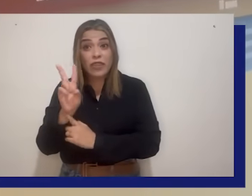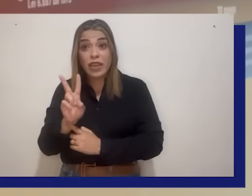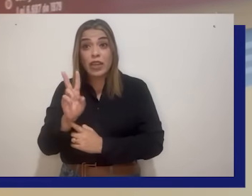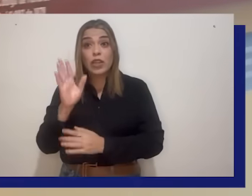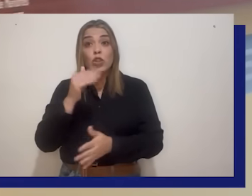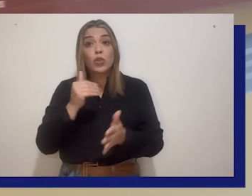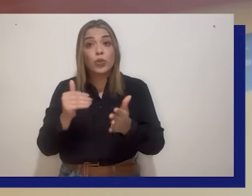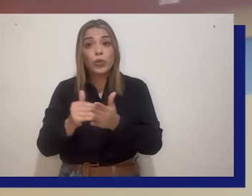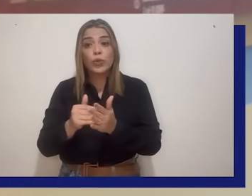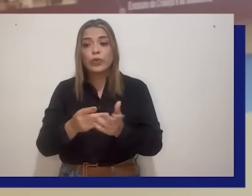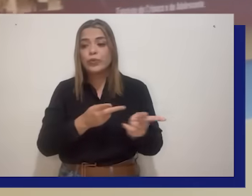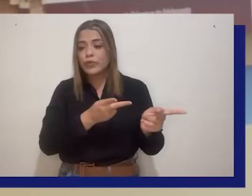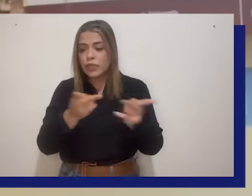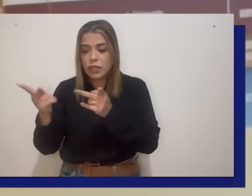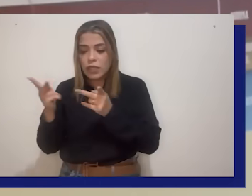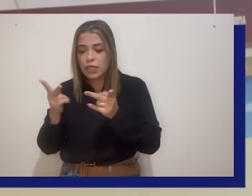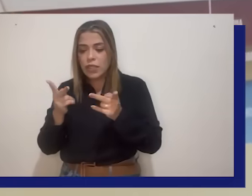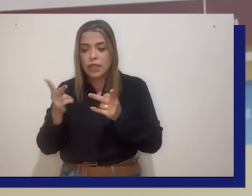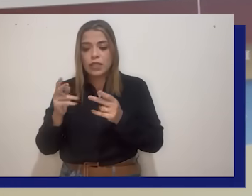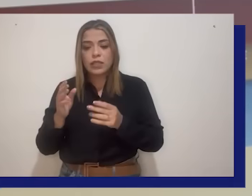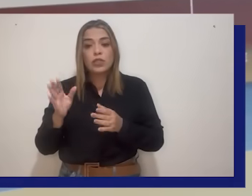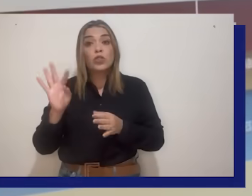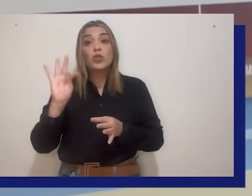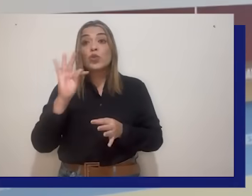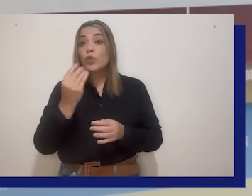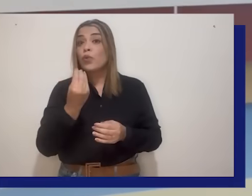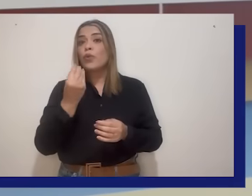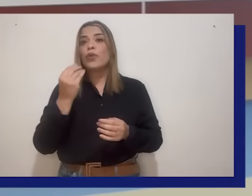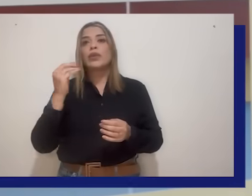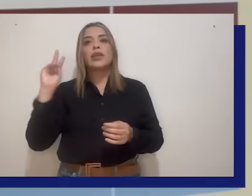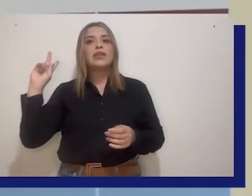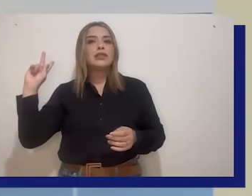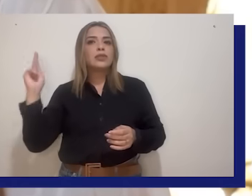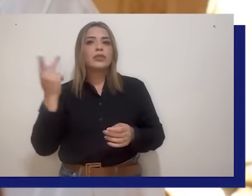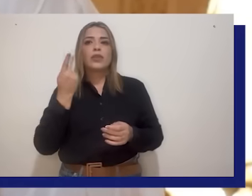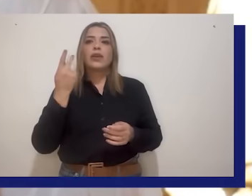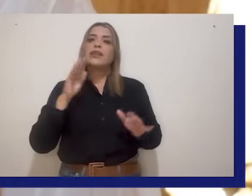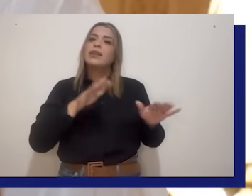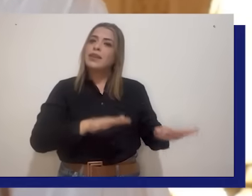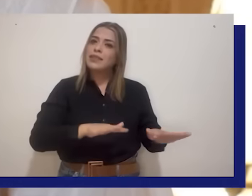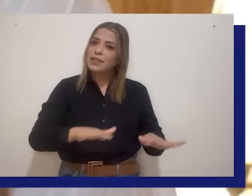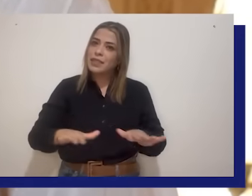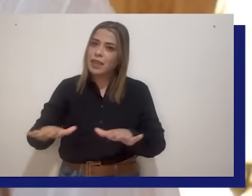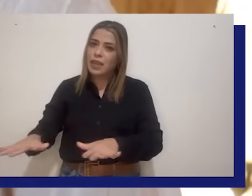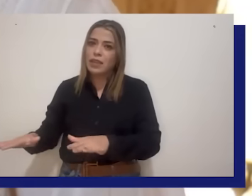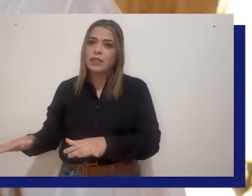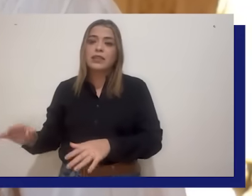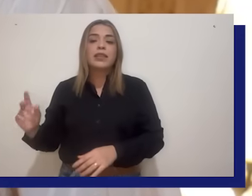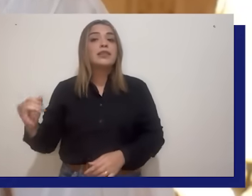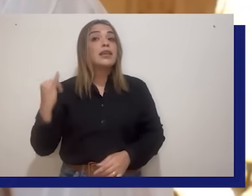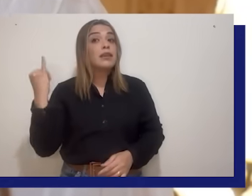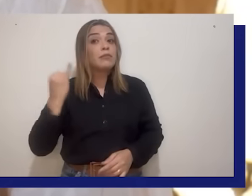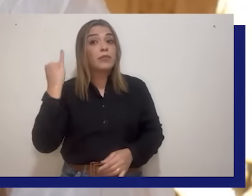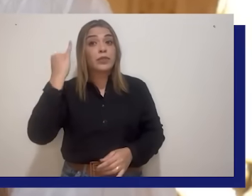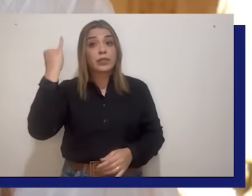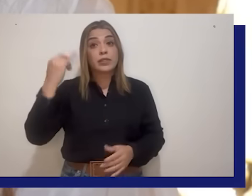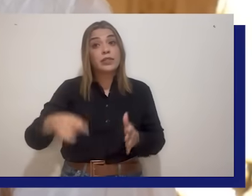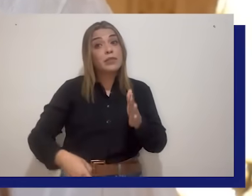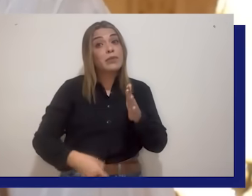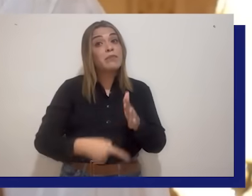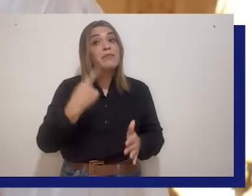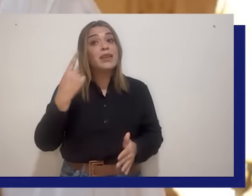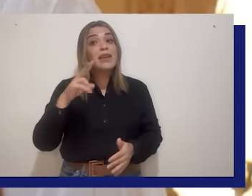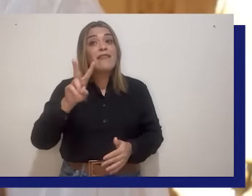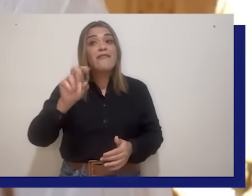que quiserem comparecer ao museu todo o histórico dessas crianças e a importância da primeira vara da